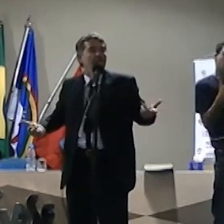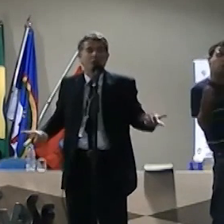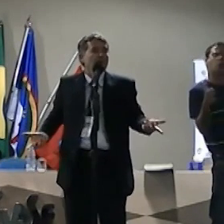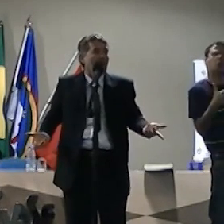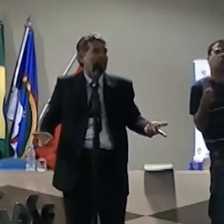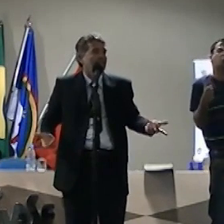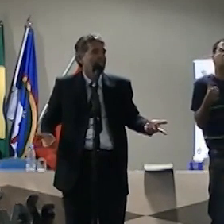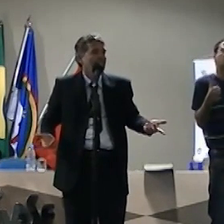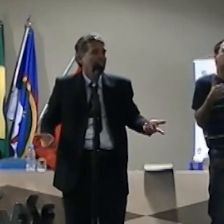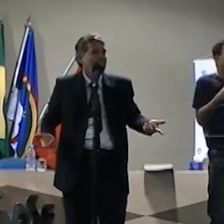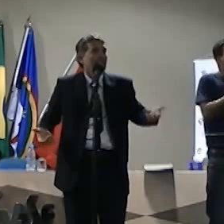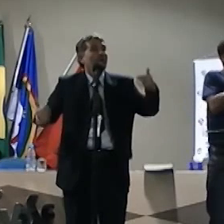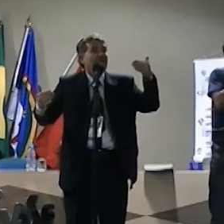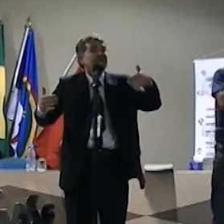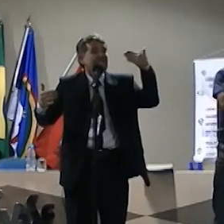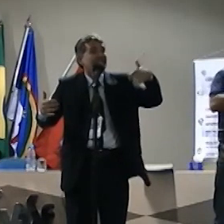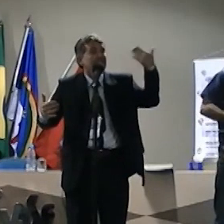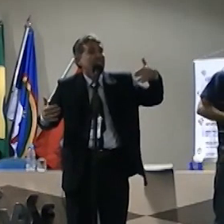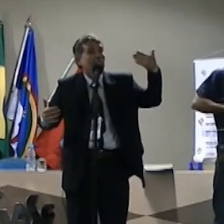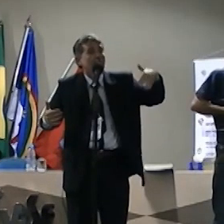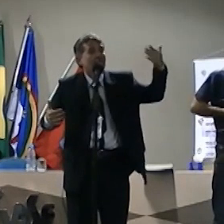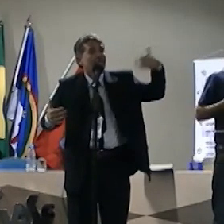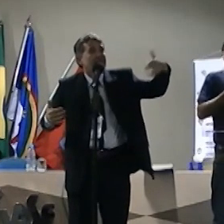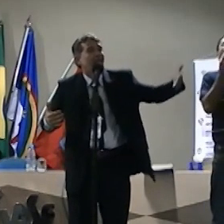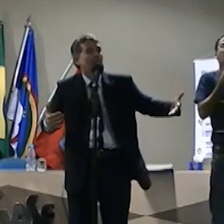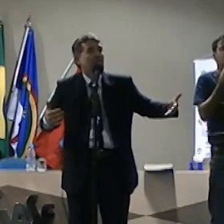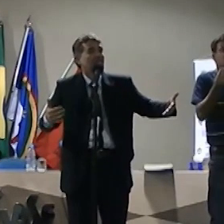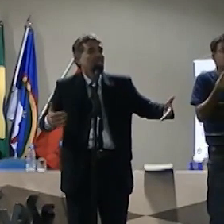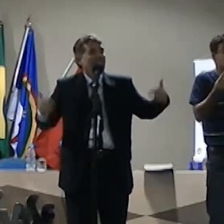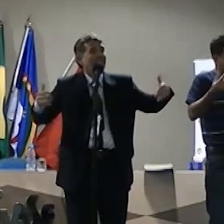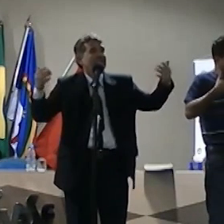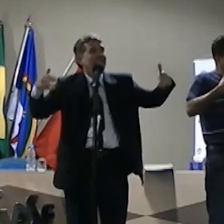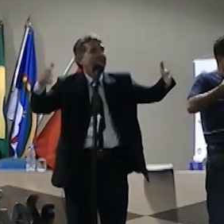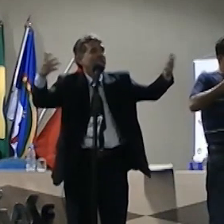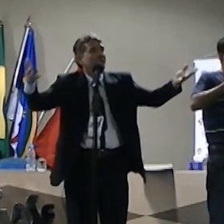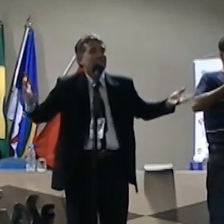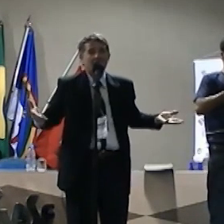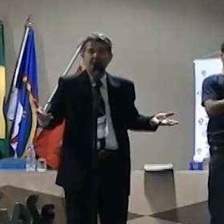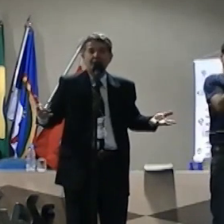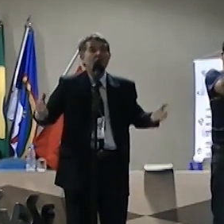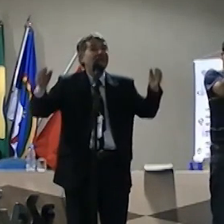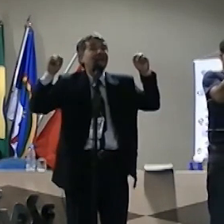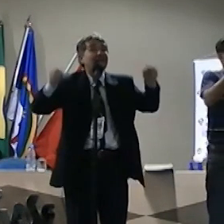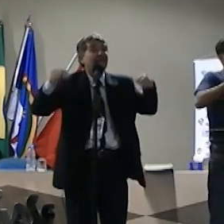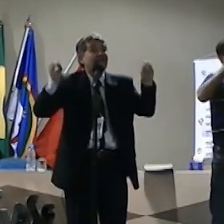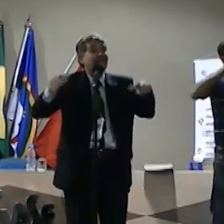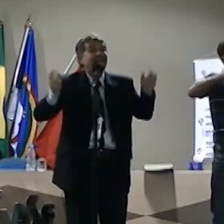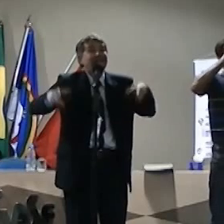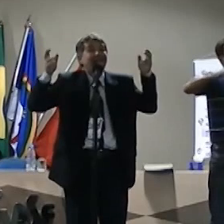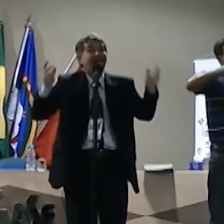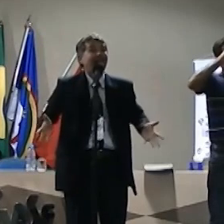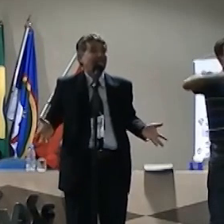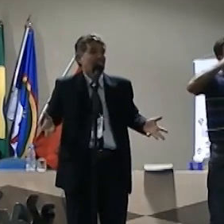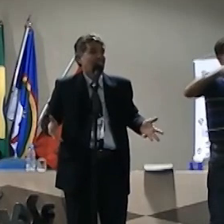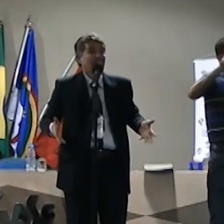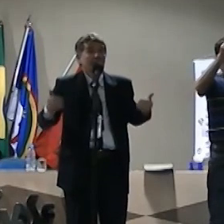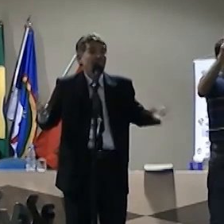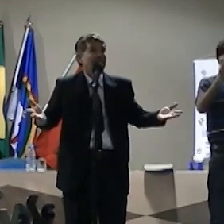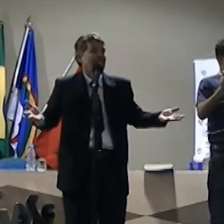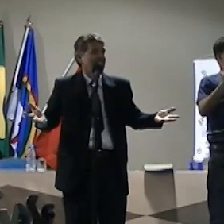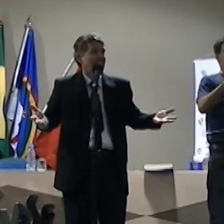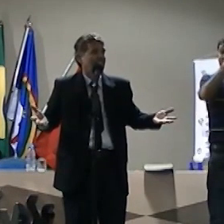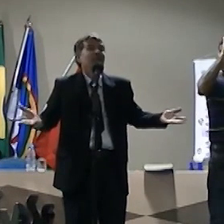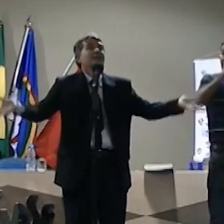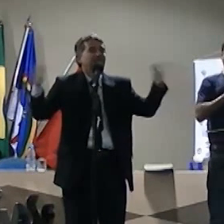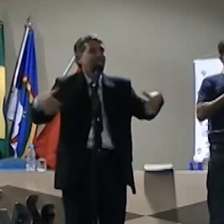é isso? Não tem. Então eu fiz 6 vídeos só sobre saúde, para poder trabalhar com os profissionais de saúde. Está livre na internet, é grátis. Vão